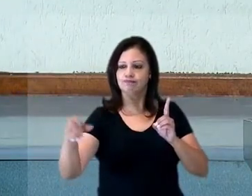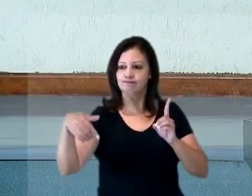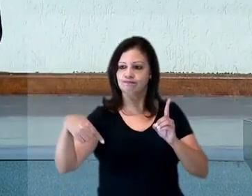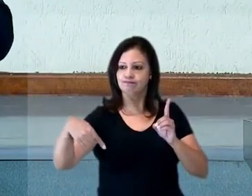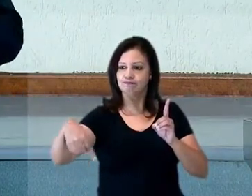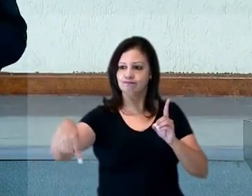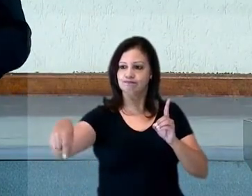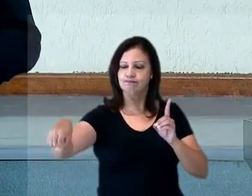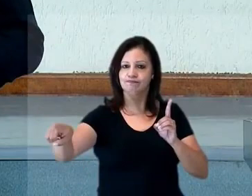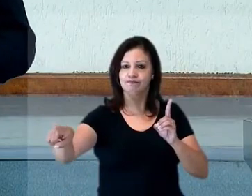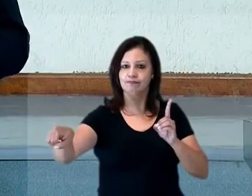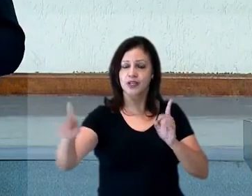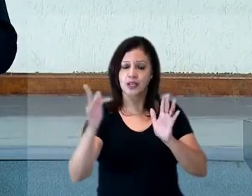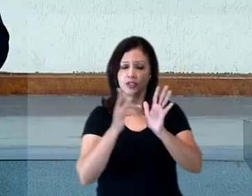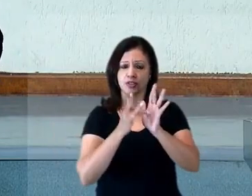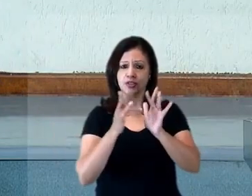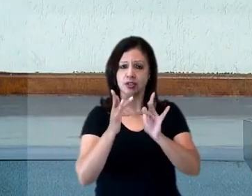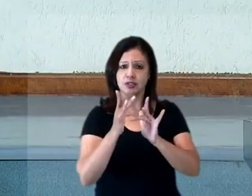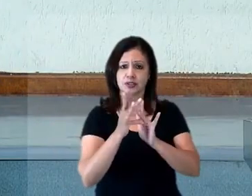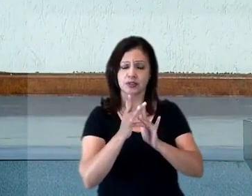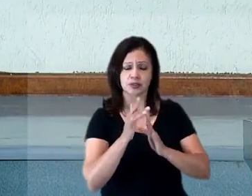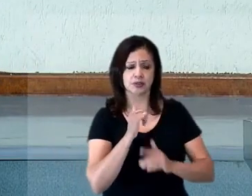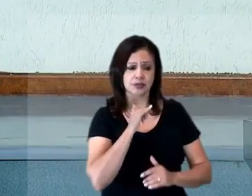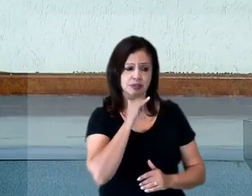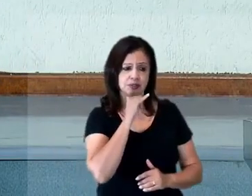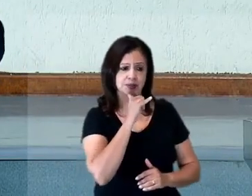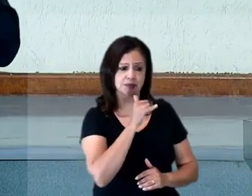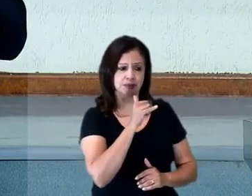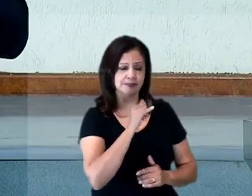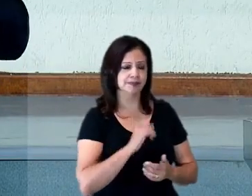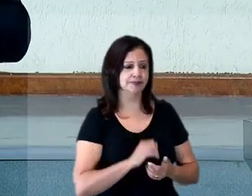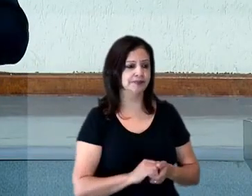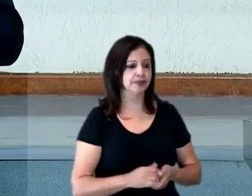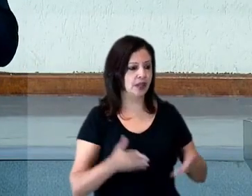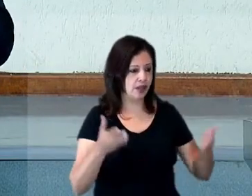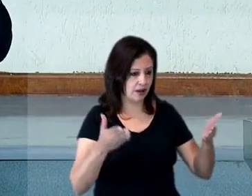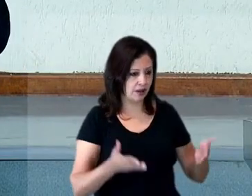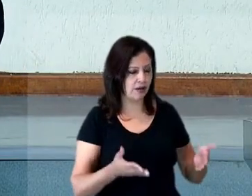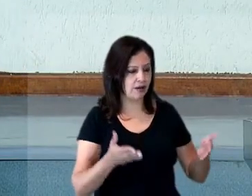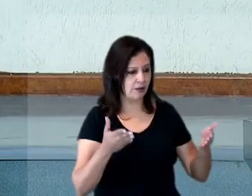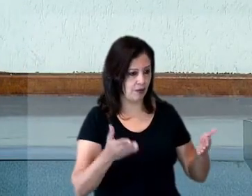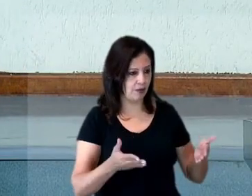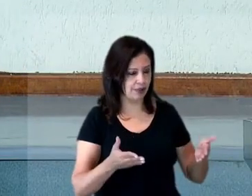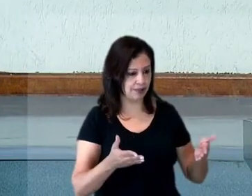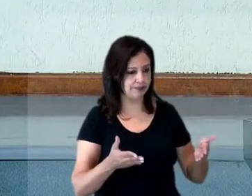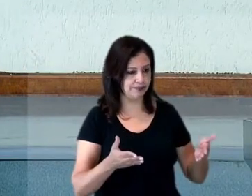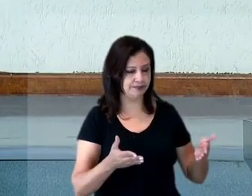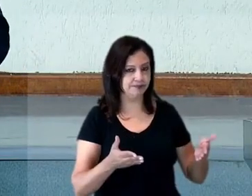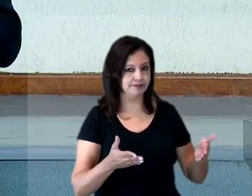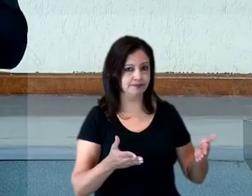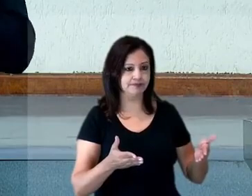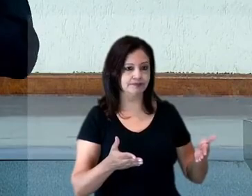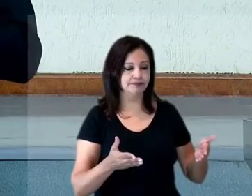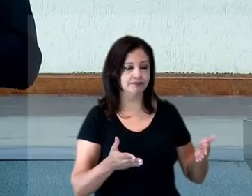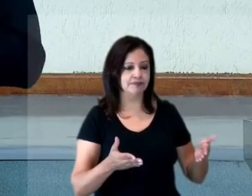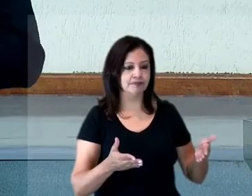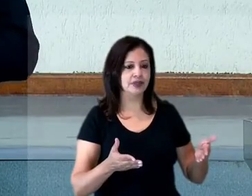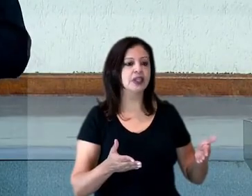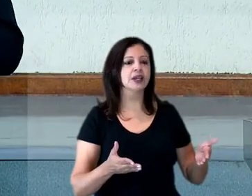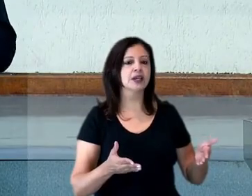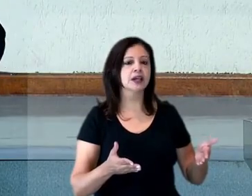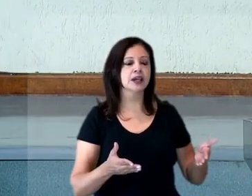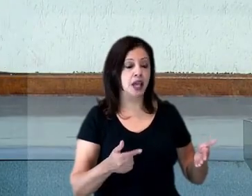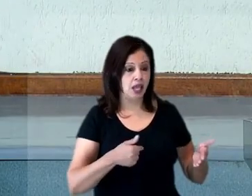então faz uma declaração no verso de número 31, dizendo: agora o Filho do Homem é